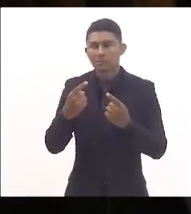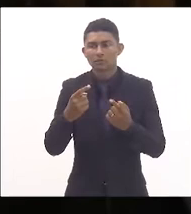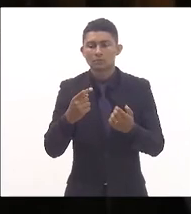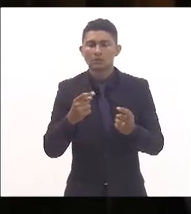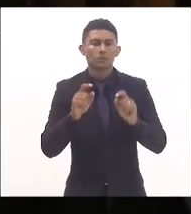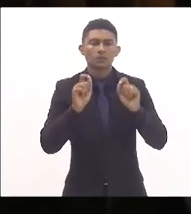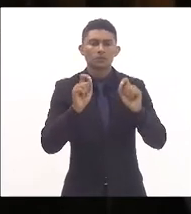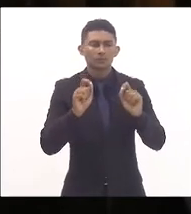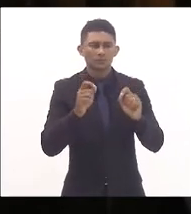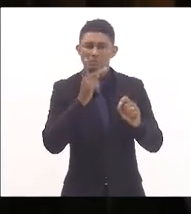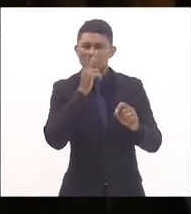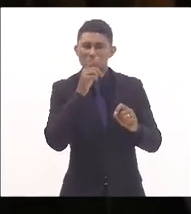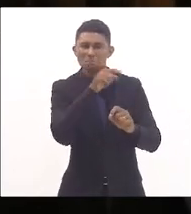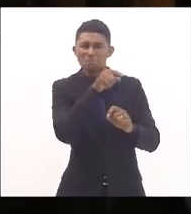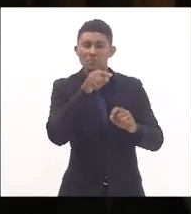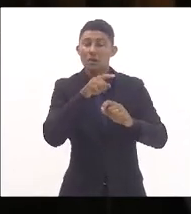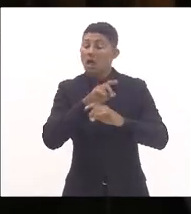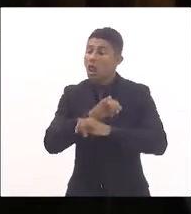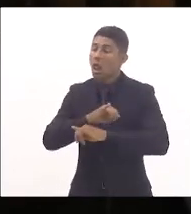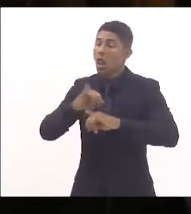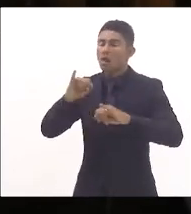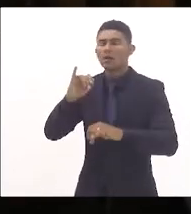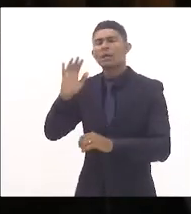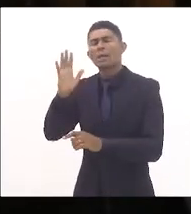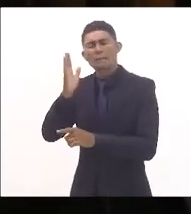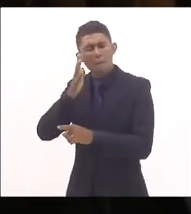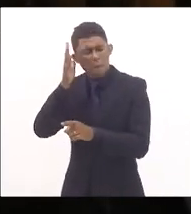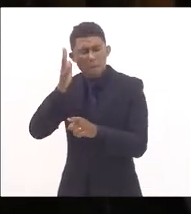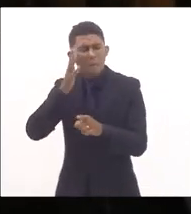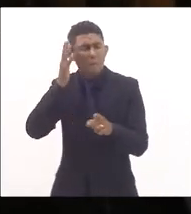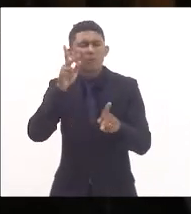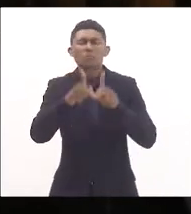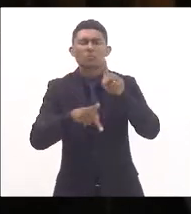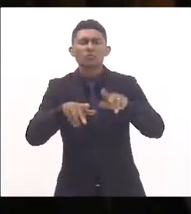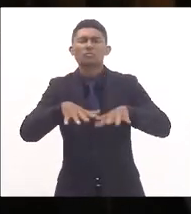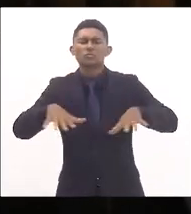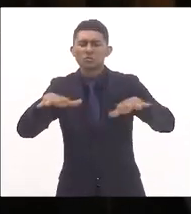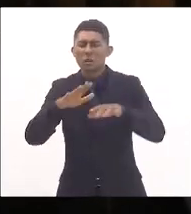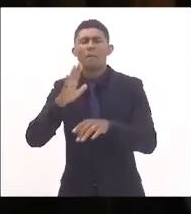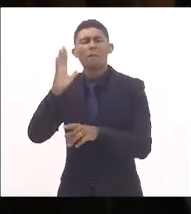discurso populista para a população,